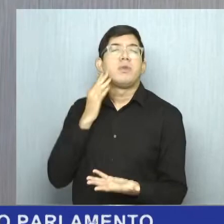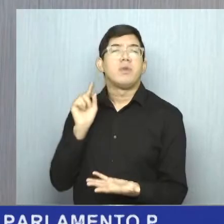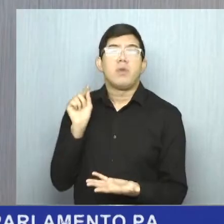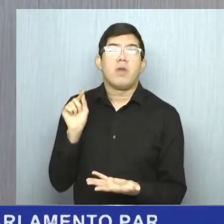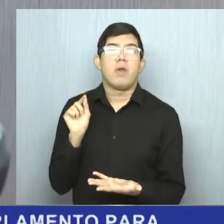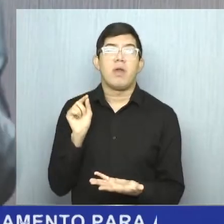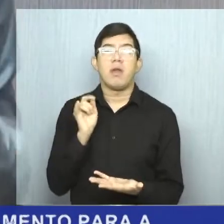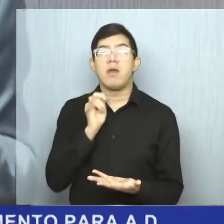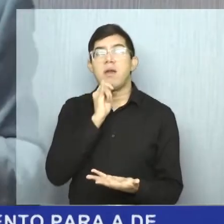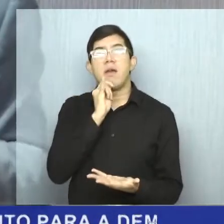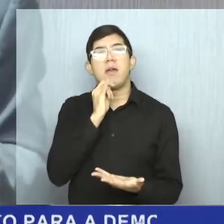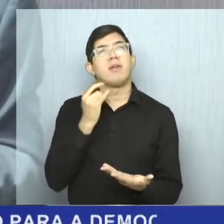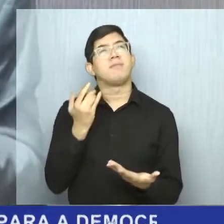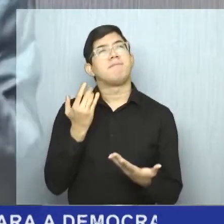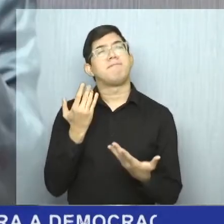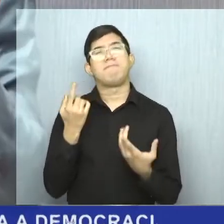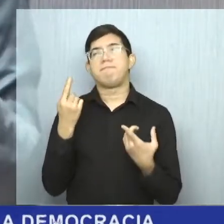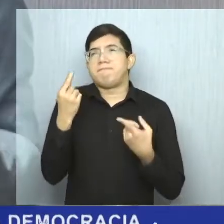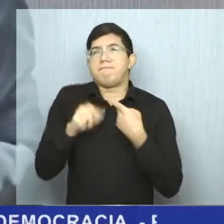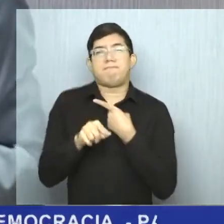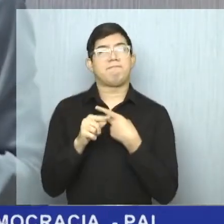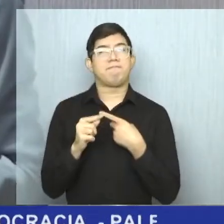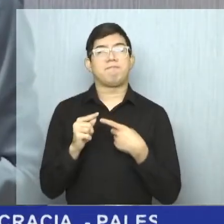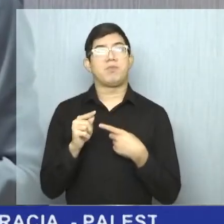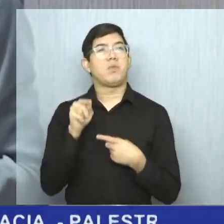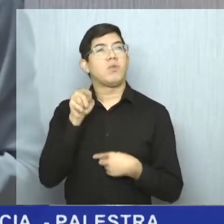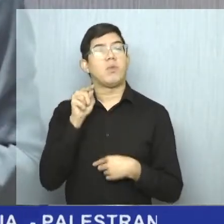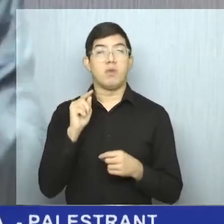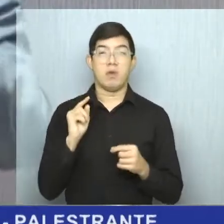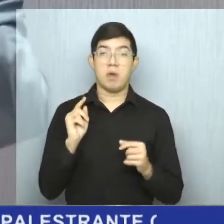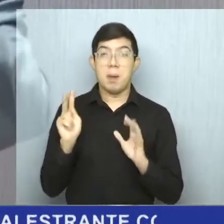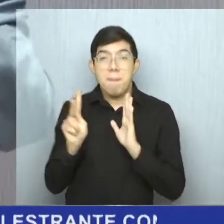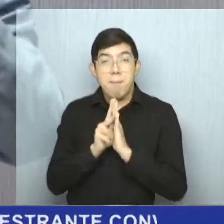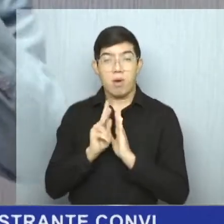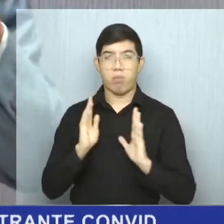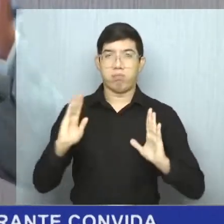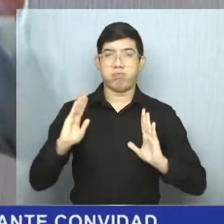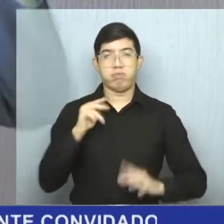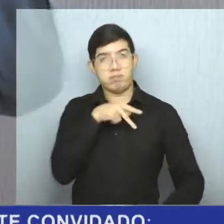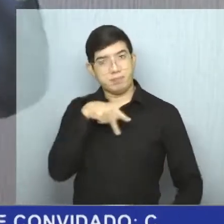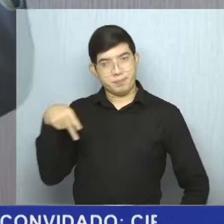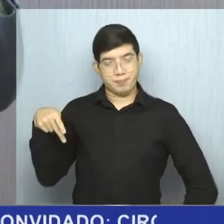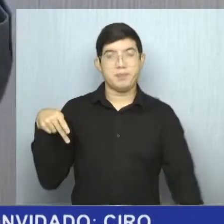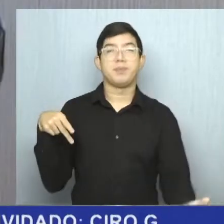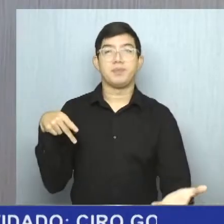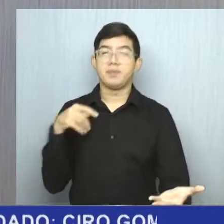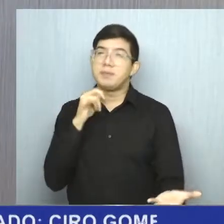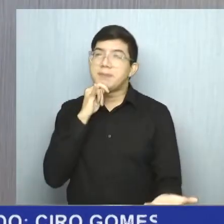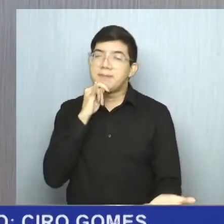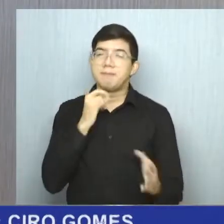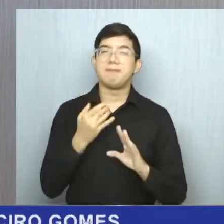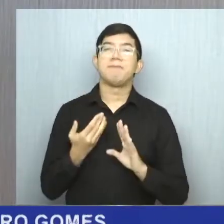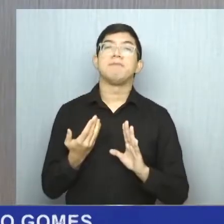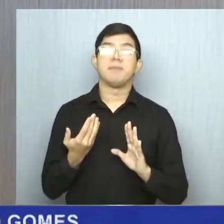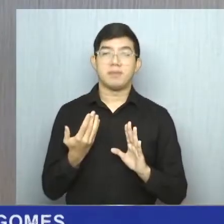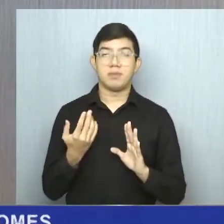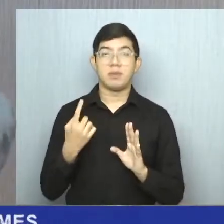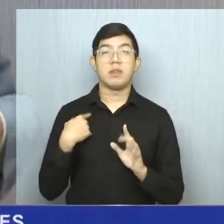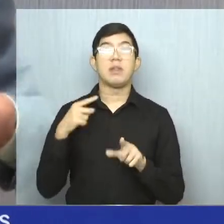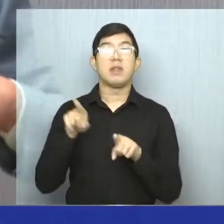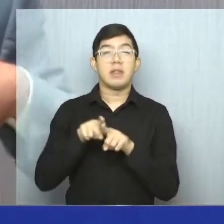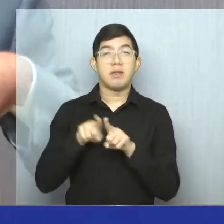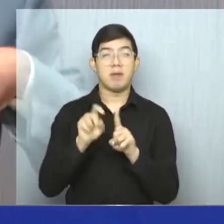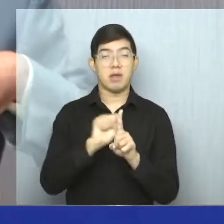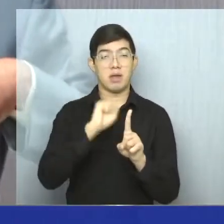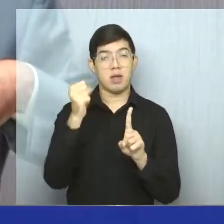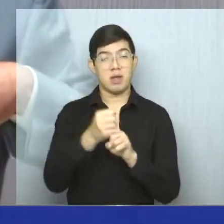com os tempos institucionais do presidencialismo. Falando só na dimensão do tempo, Fora a disruptura de sociedades que